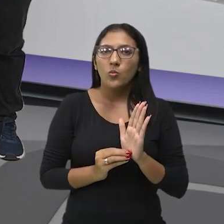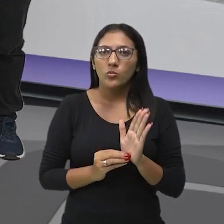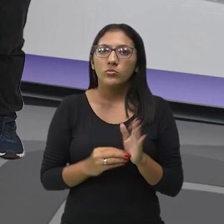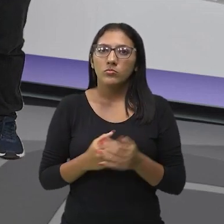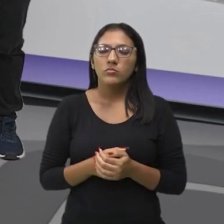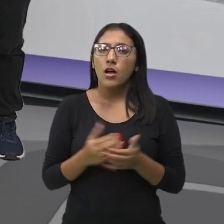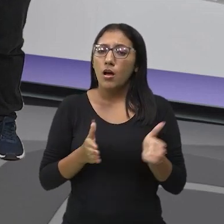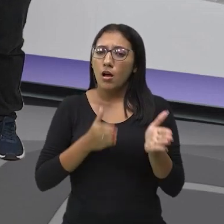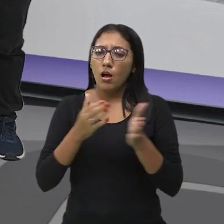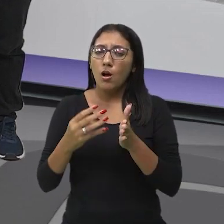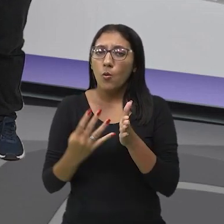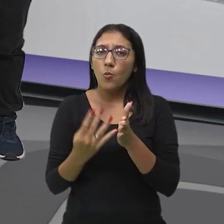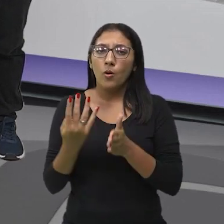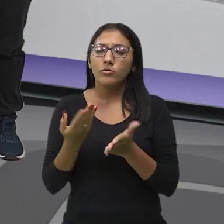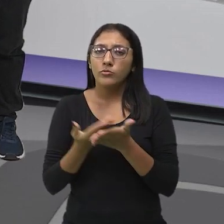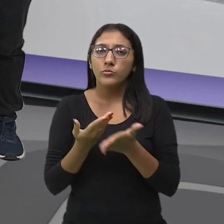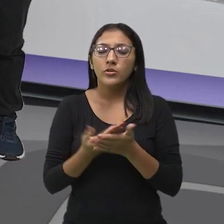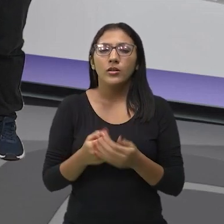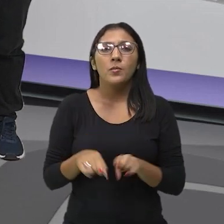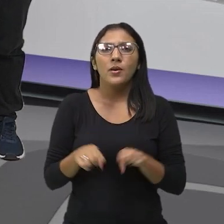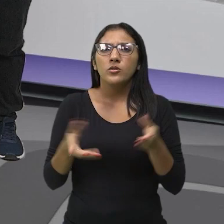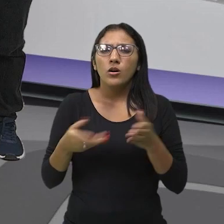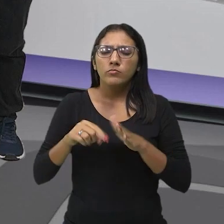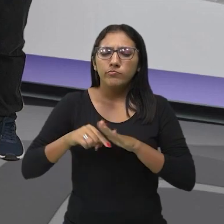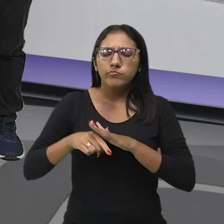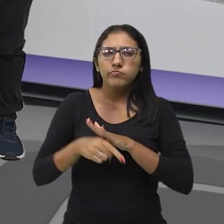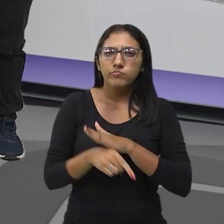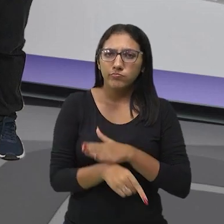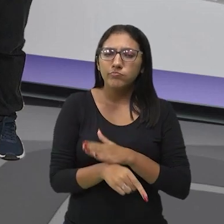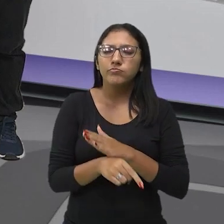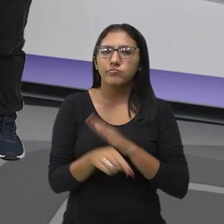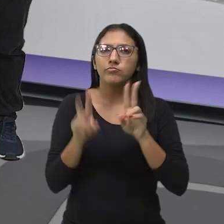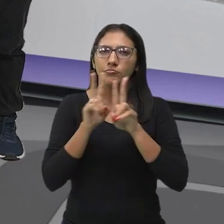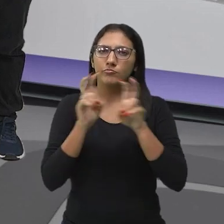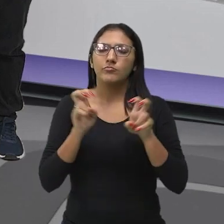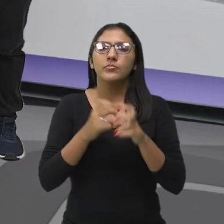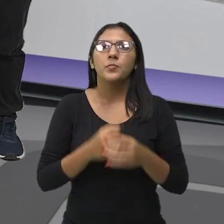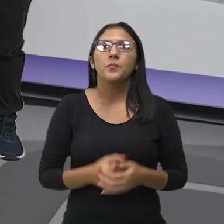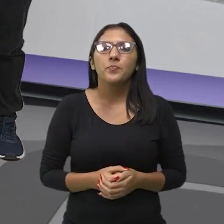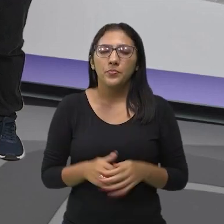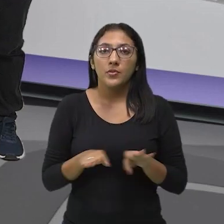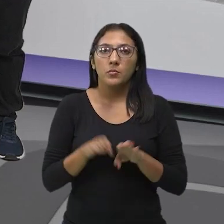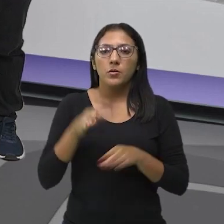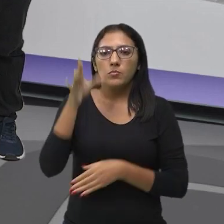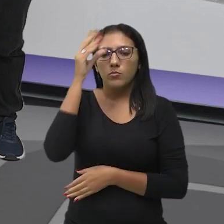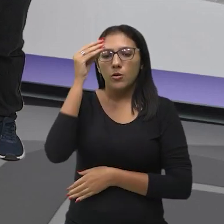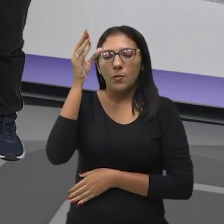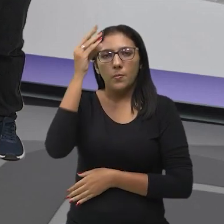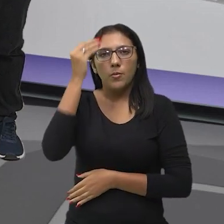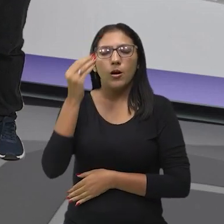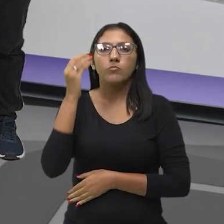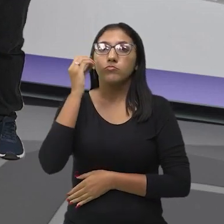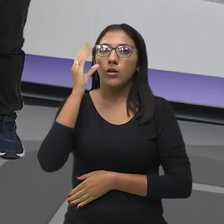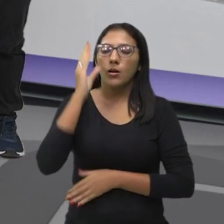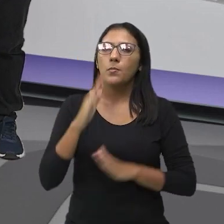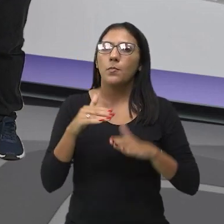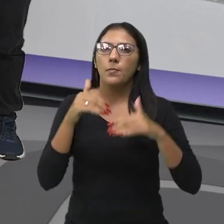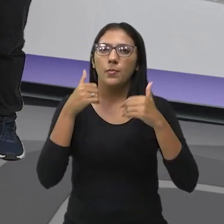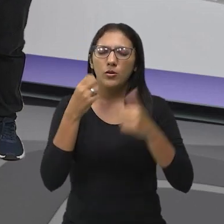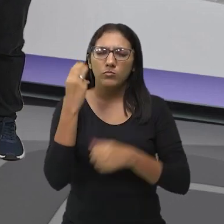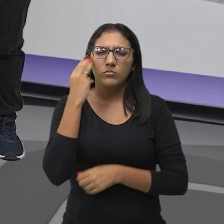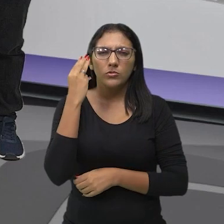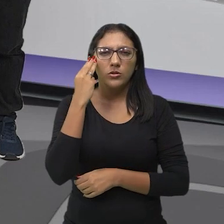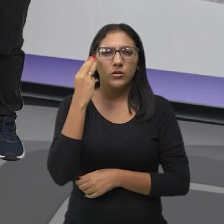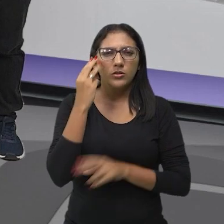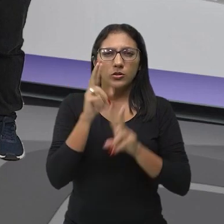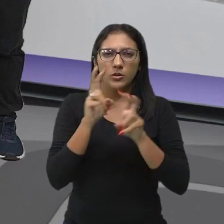nesta unidade. Hoje a gente vai fazer aqui um aprofundamento, né? A gente fixar melhor esse conteúdo, tá legal?